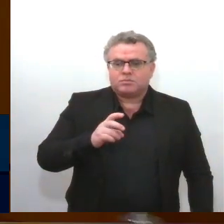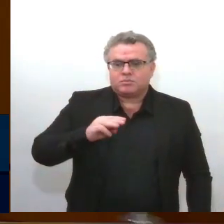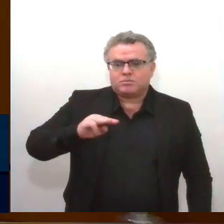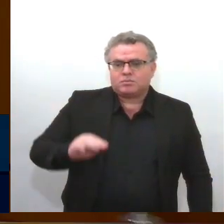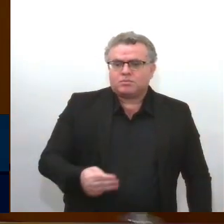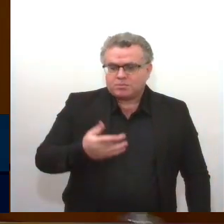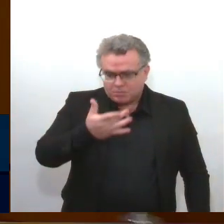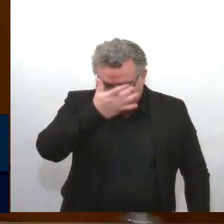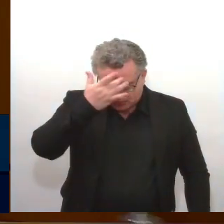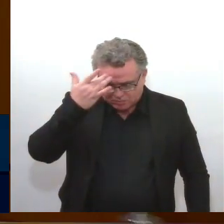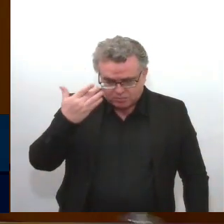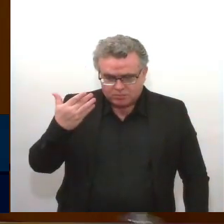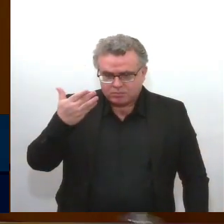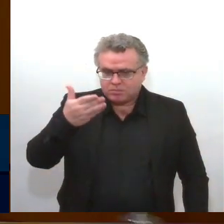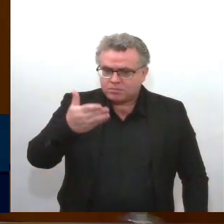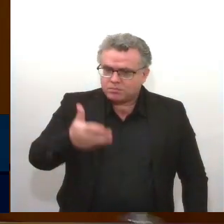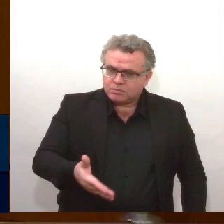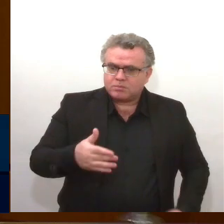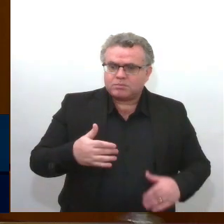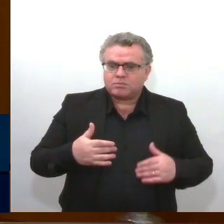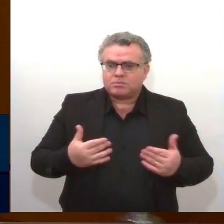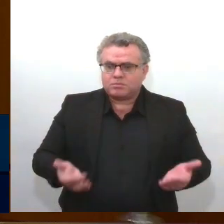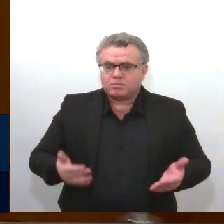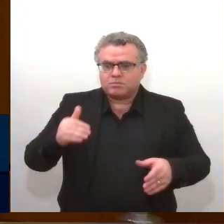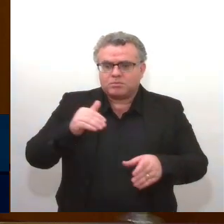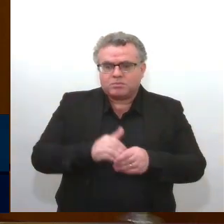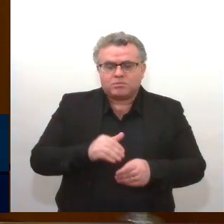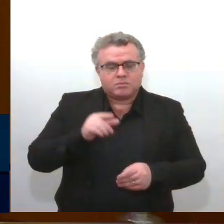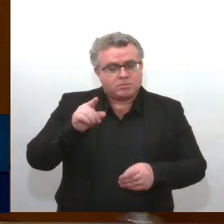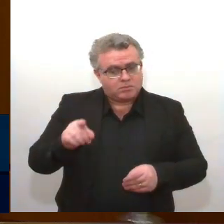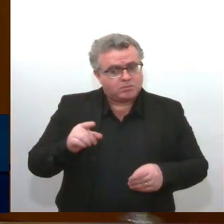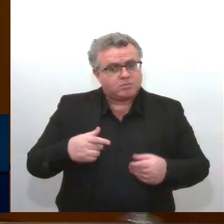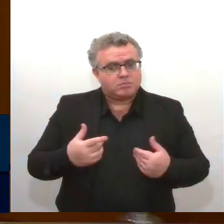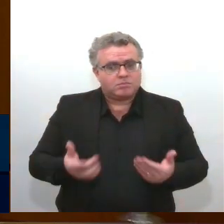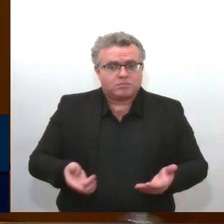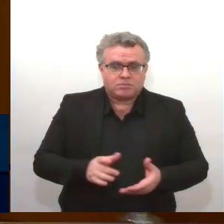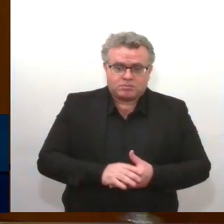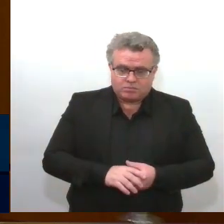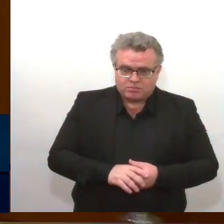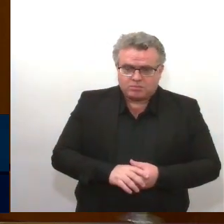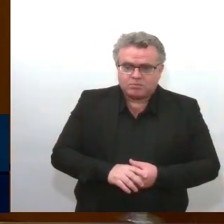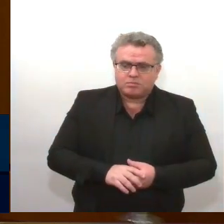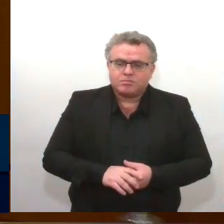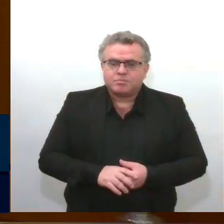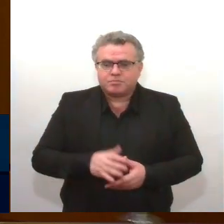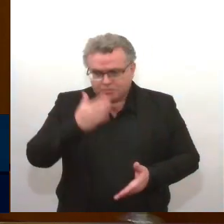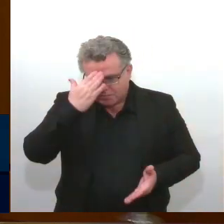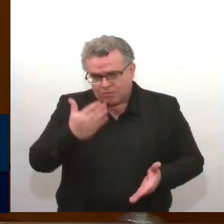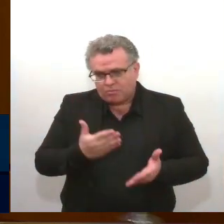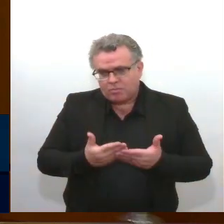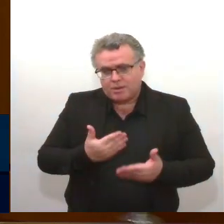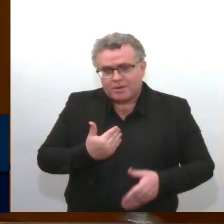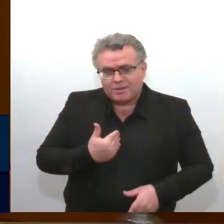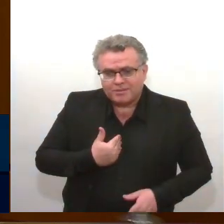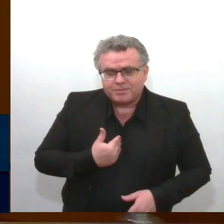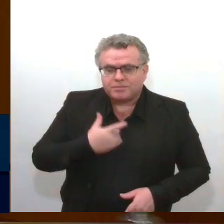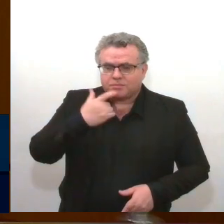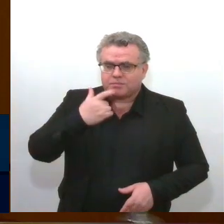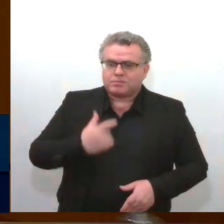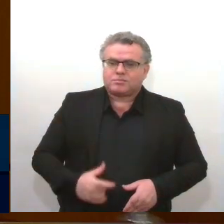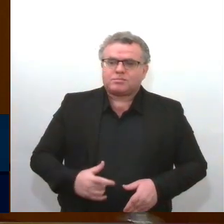às urnas Em Ribeirópolis depositar esse voto e confiança em georgio Passos lá também carinhosamente conhecido